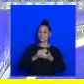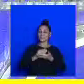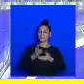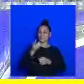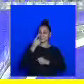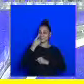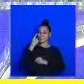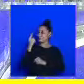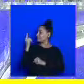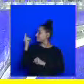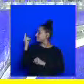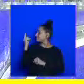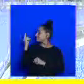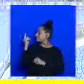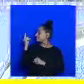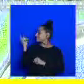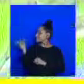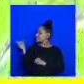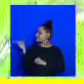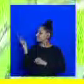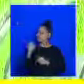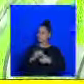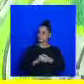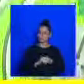bolas posicionadas, valendo.